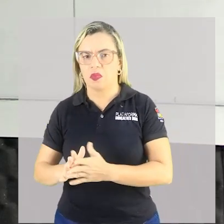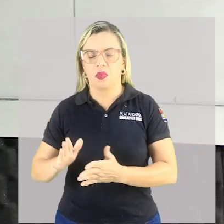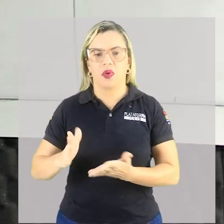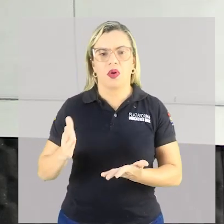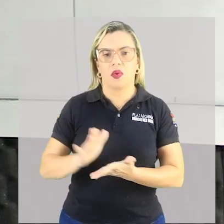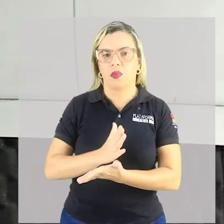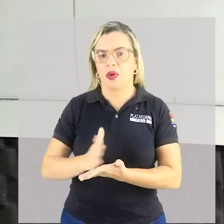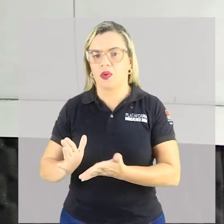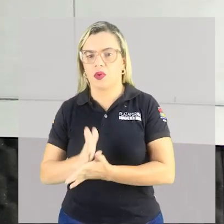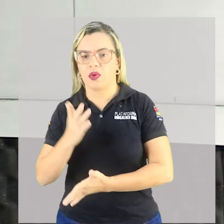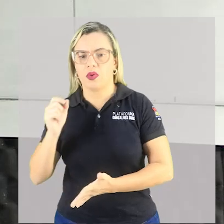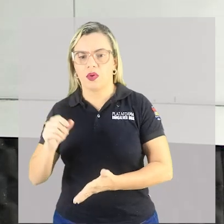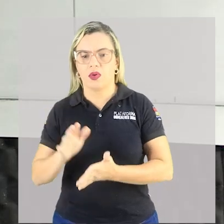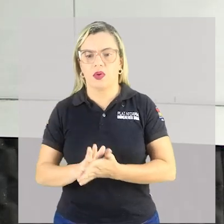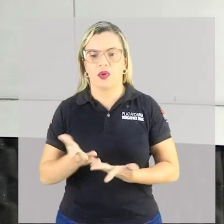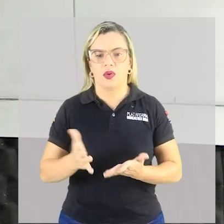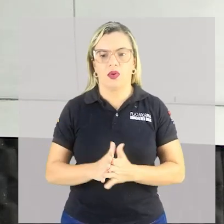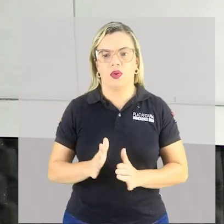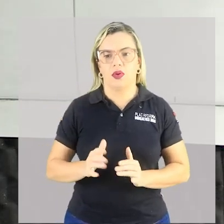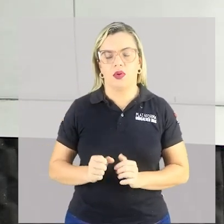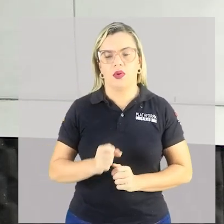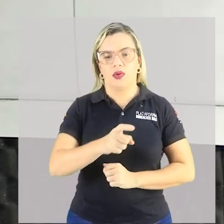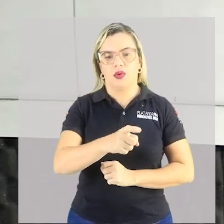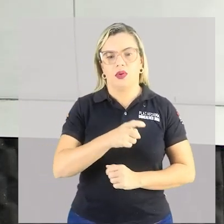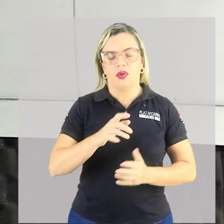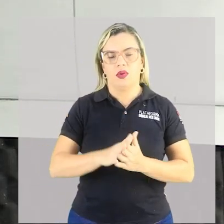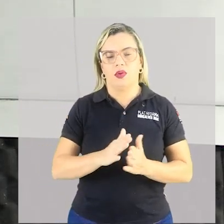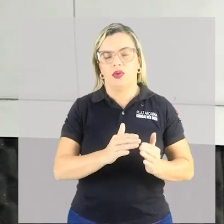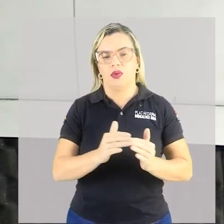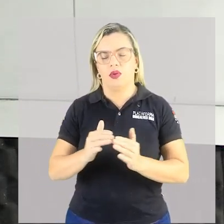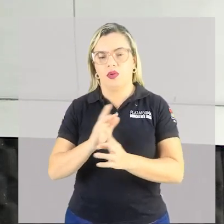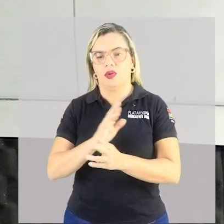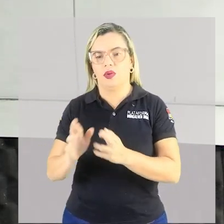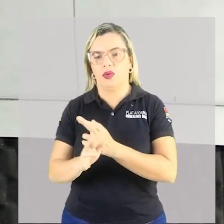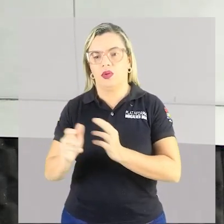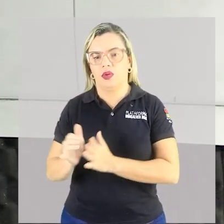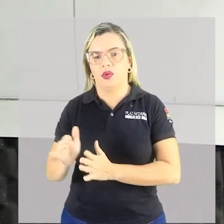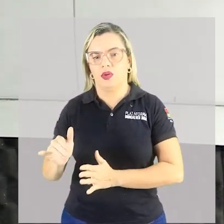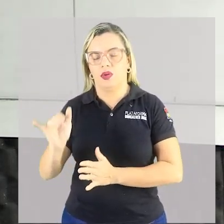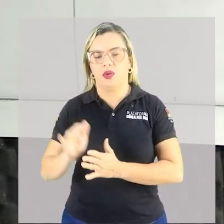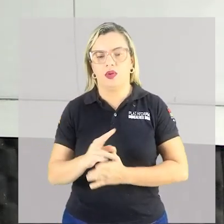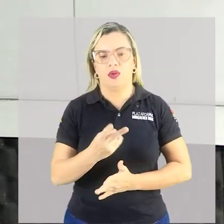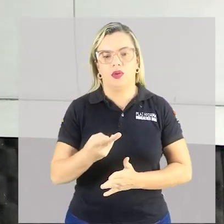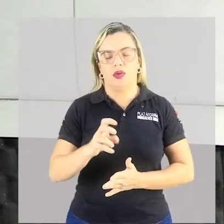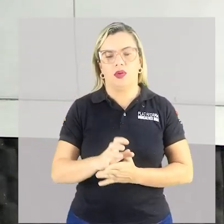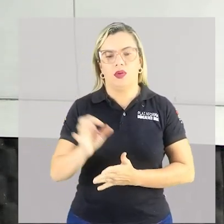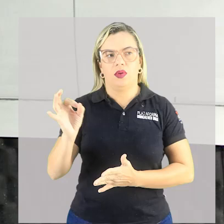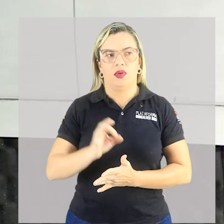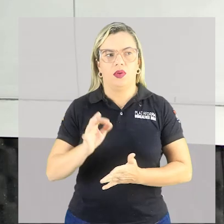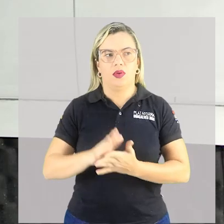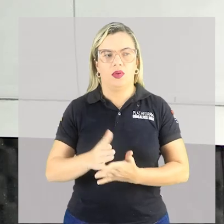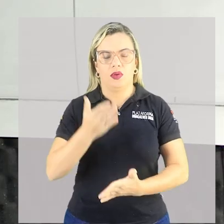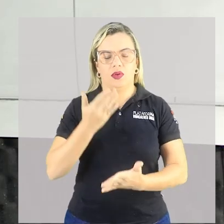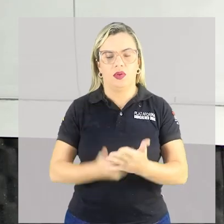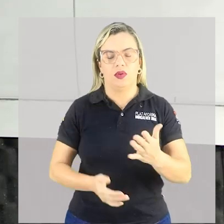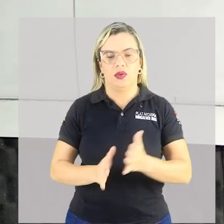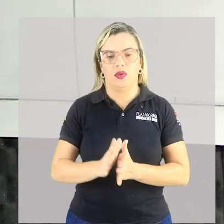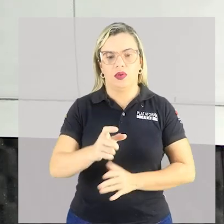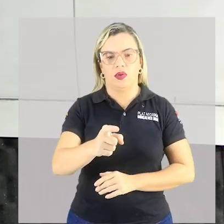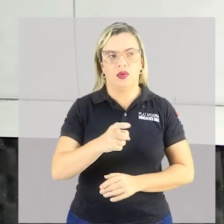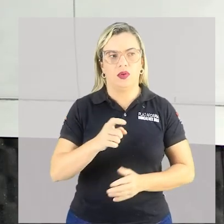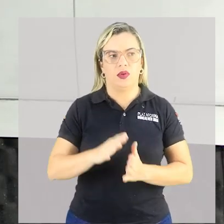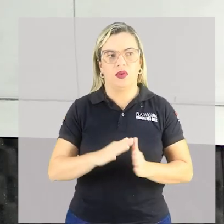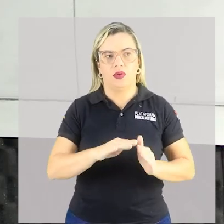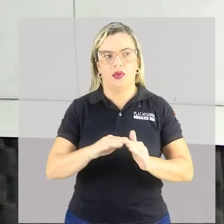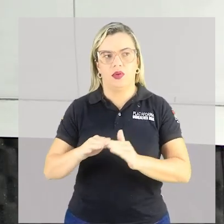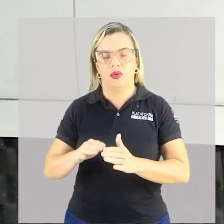que o X, o tempo gasto por ele corresponde a 25% do Y, então significa que o tempo gasto por X